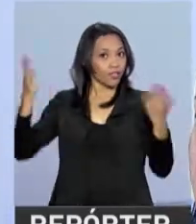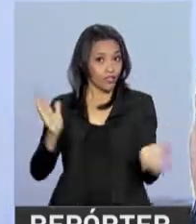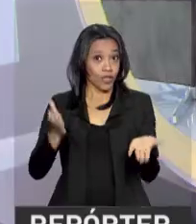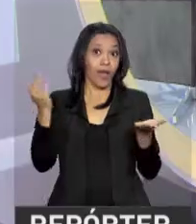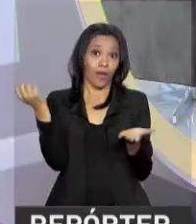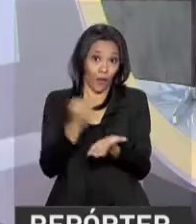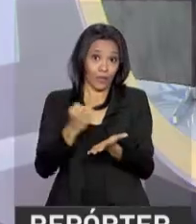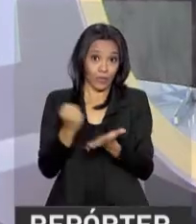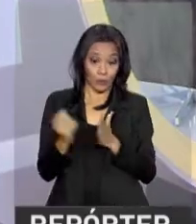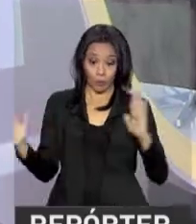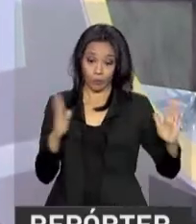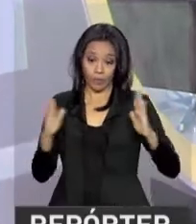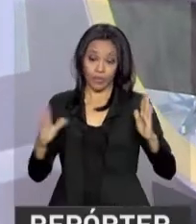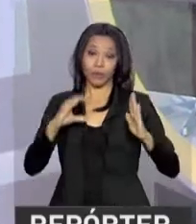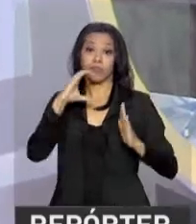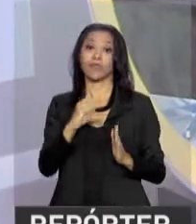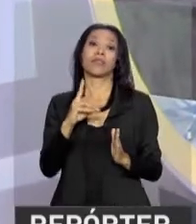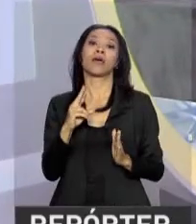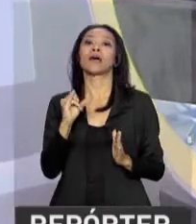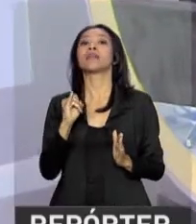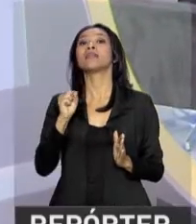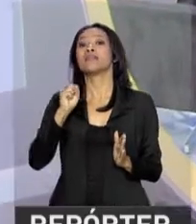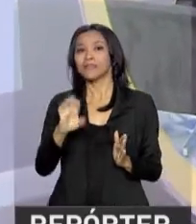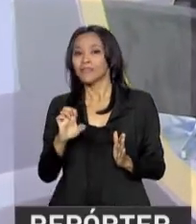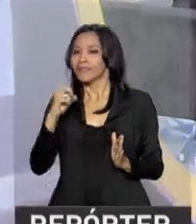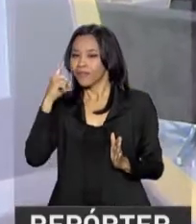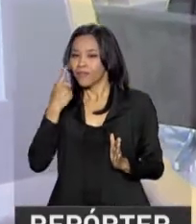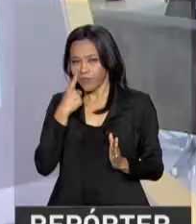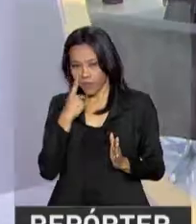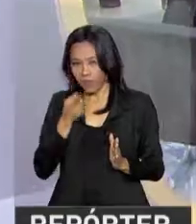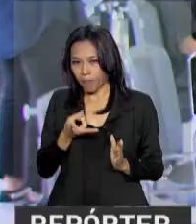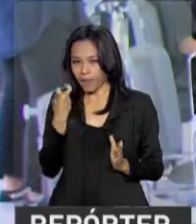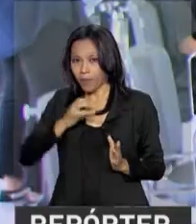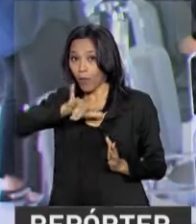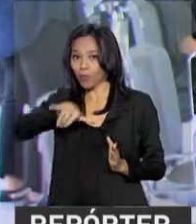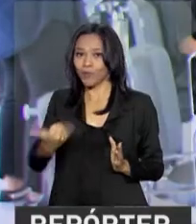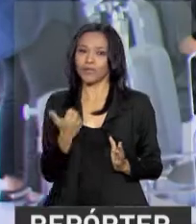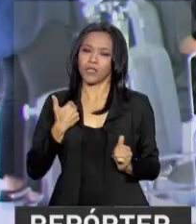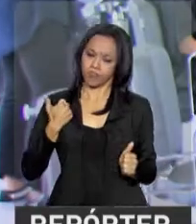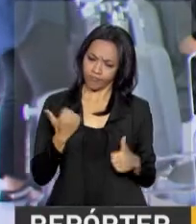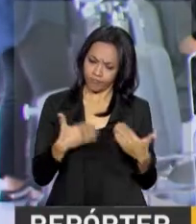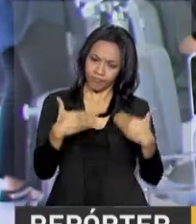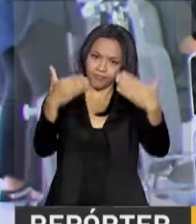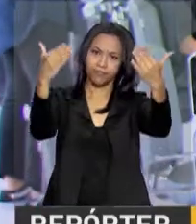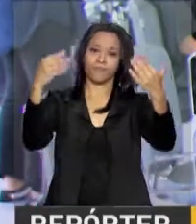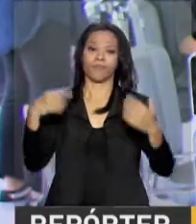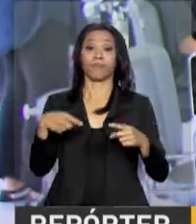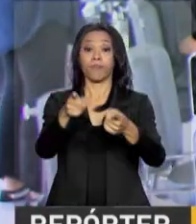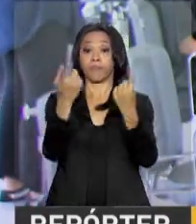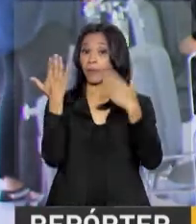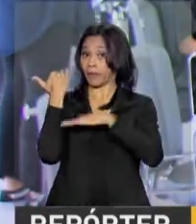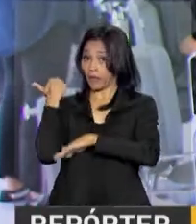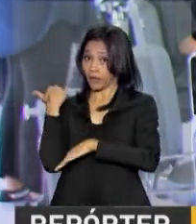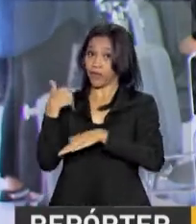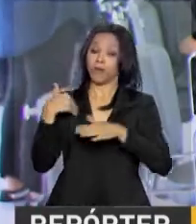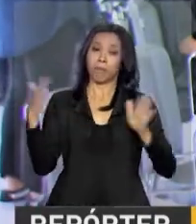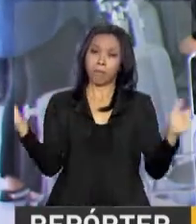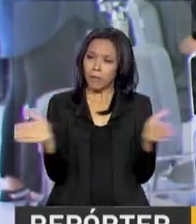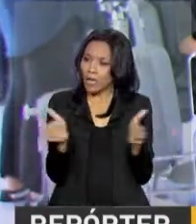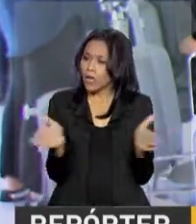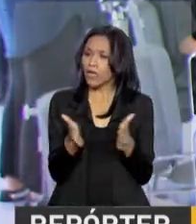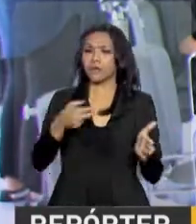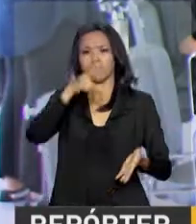contratou durante a crise, vê agora ainda mais chances de crescer. Nós começamos um salão pequeno, tinha